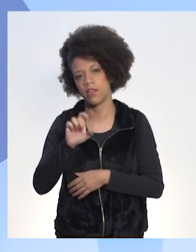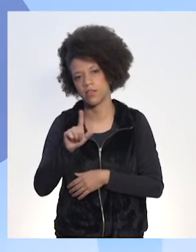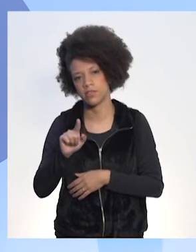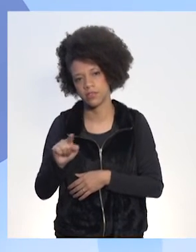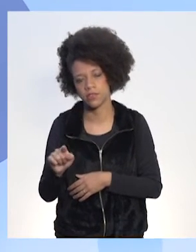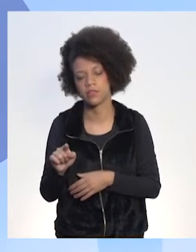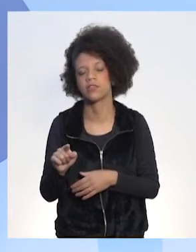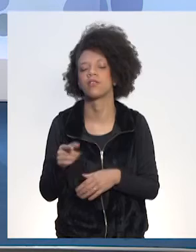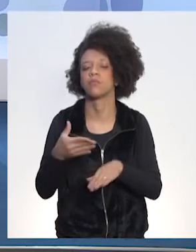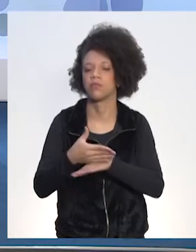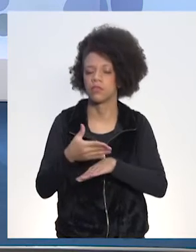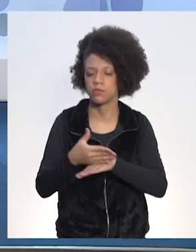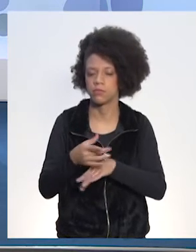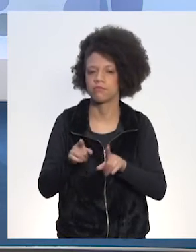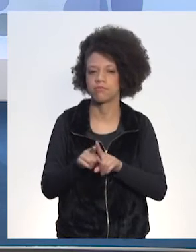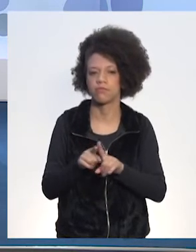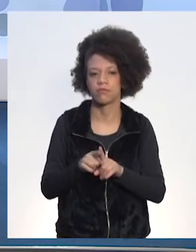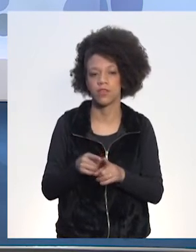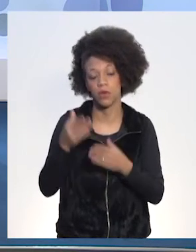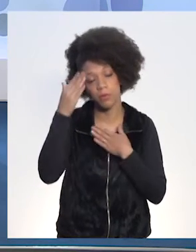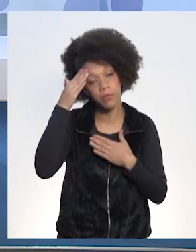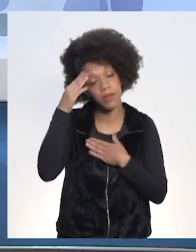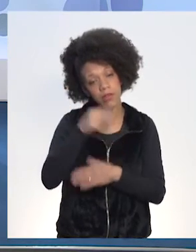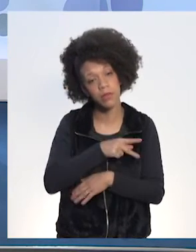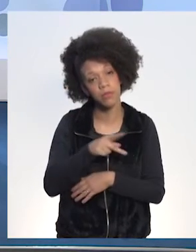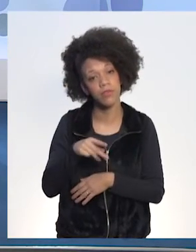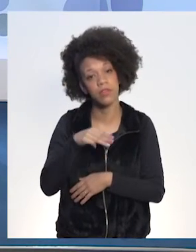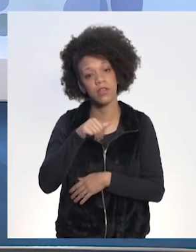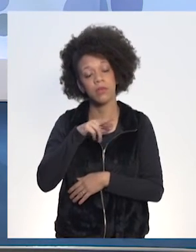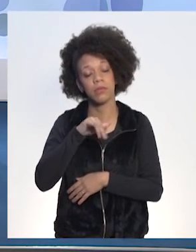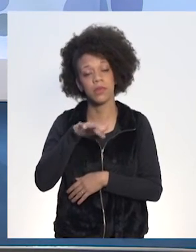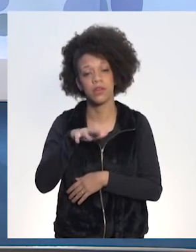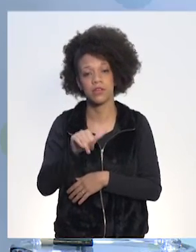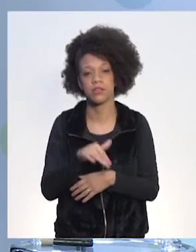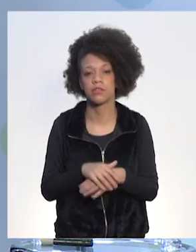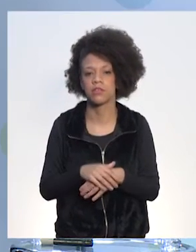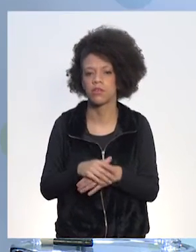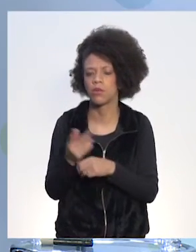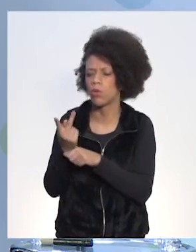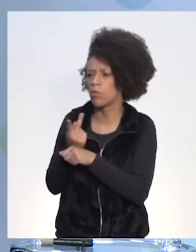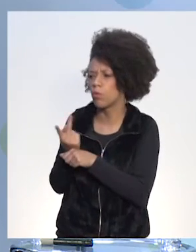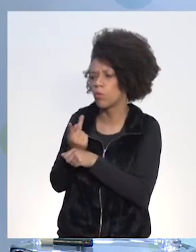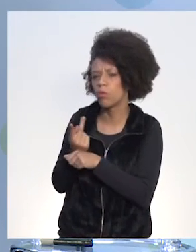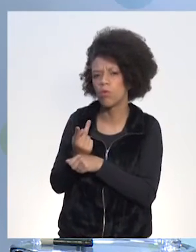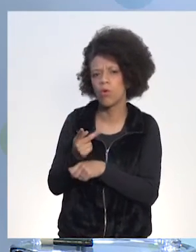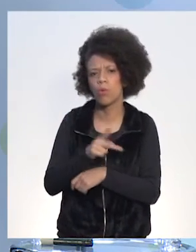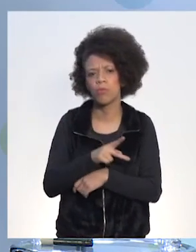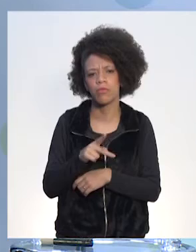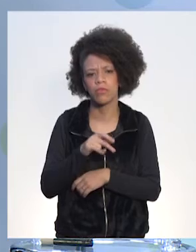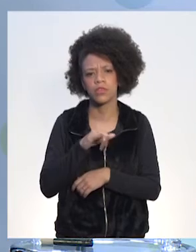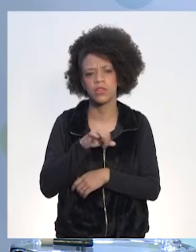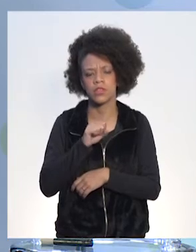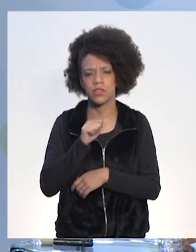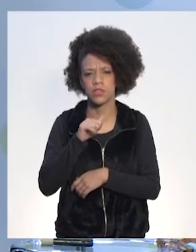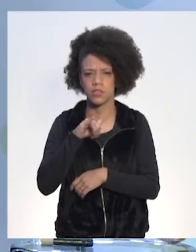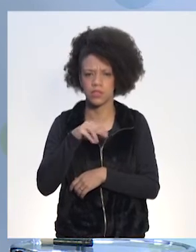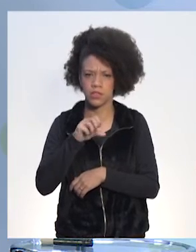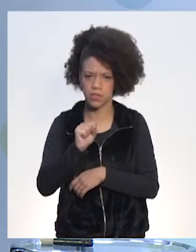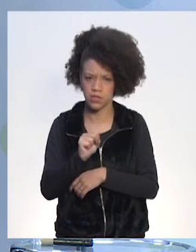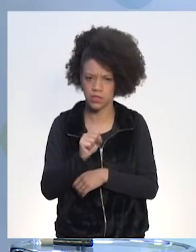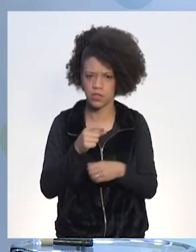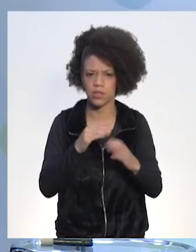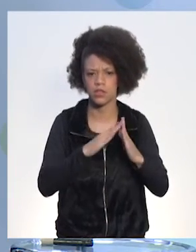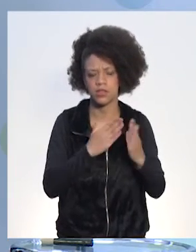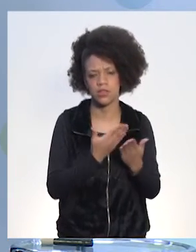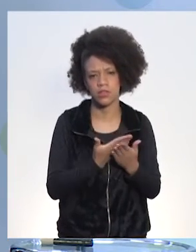professora Márcia. Eu vi aqui também, estava até procurando, os alunos do professor Isaías, lá da escola Yamamoto,